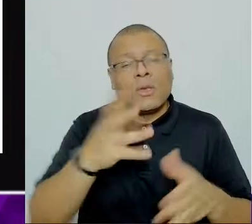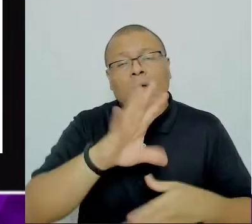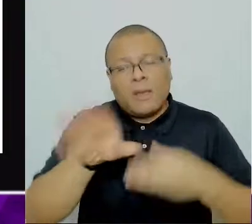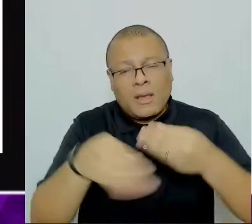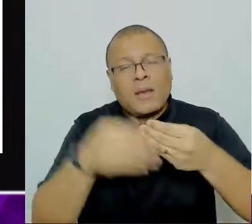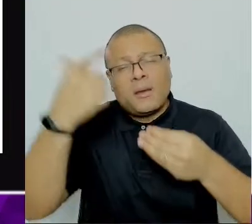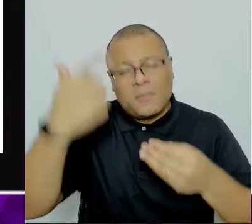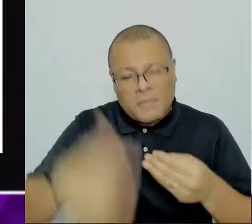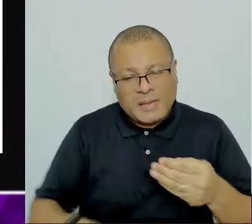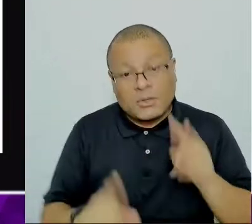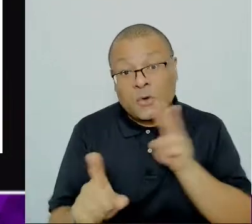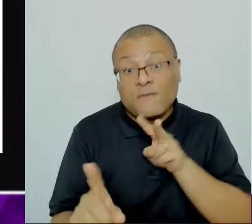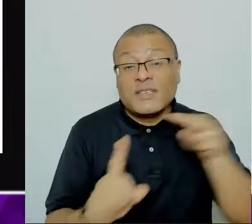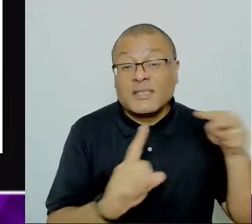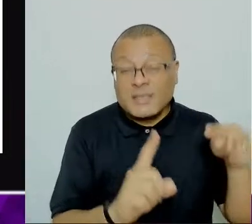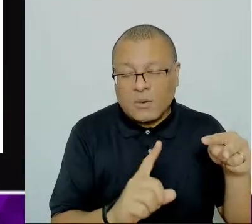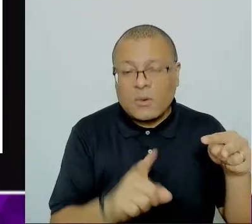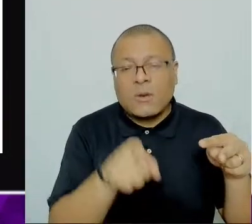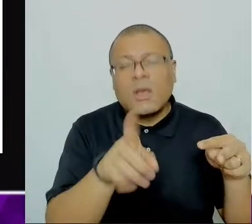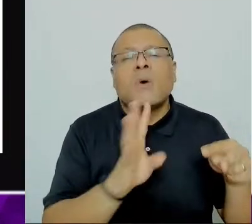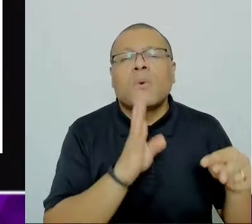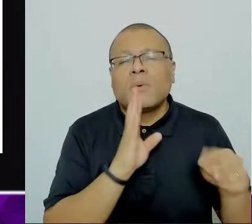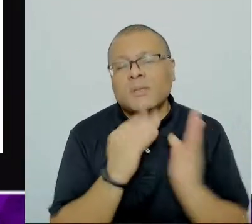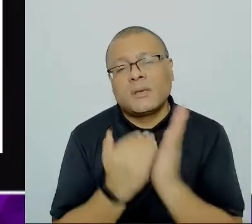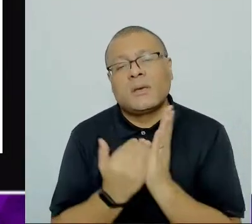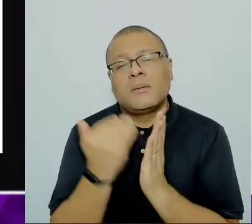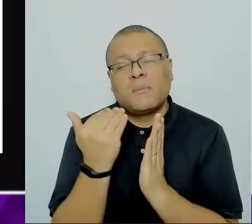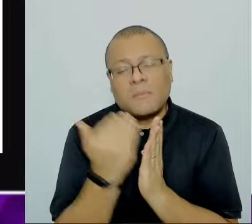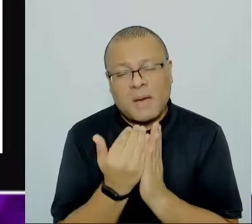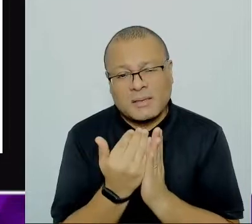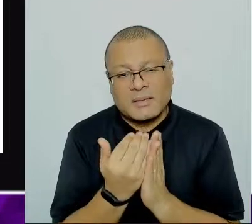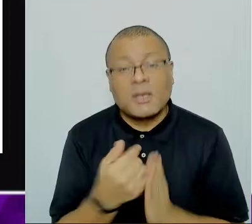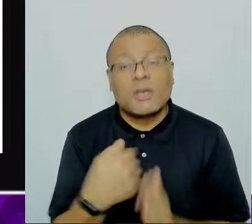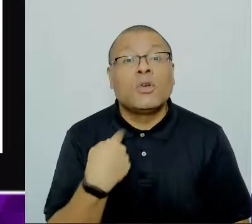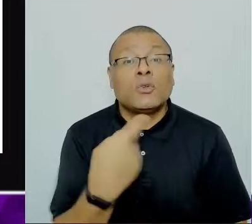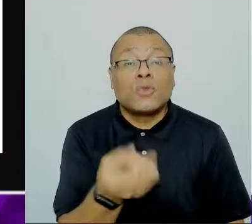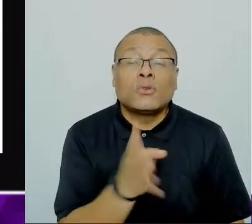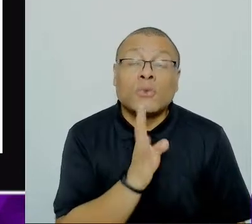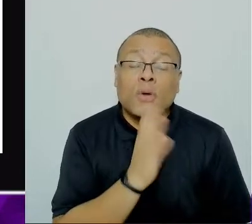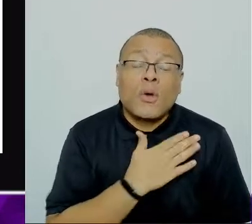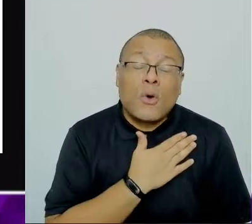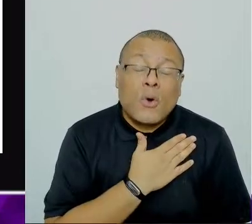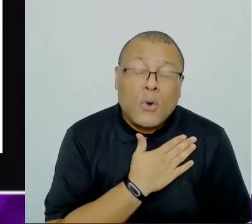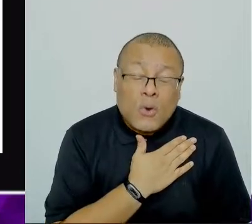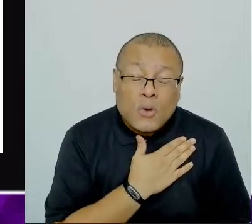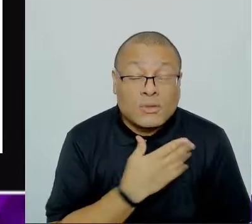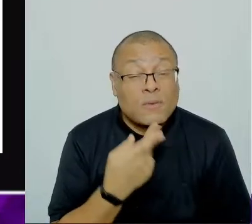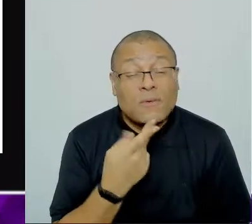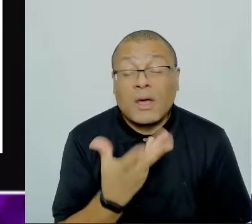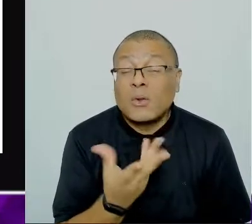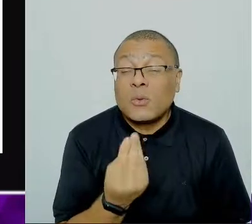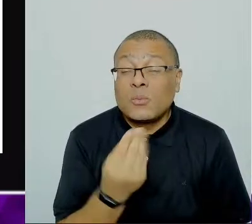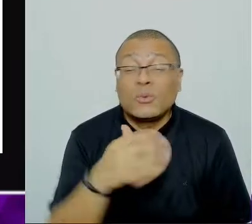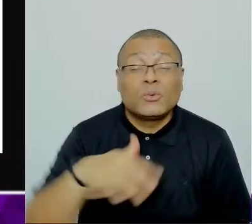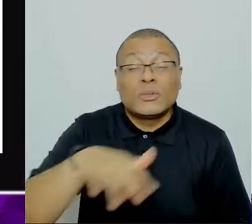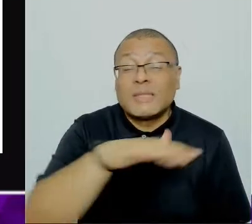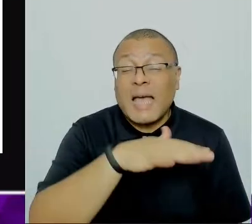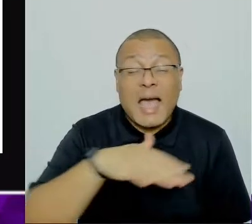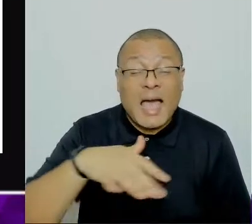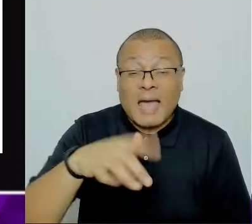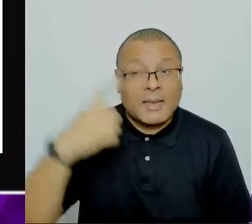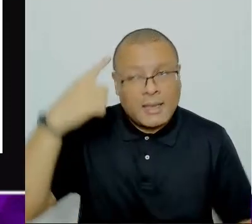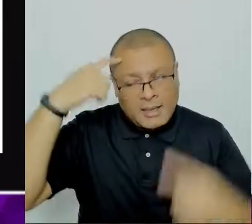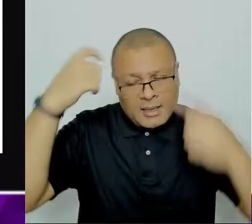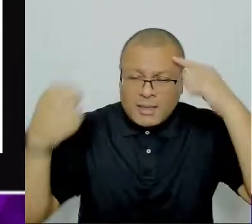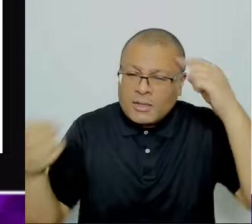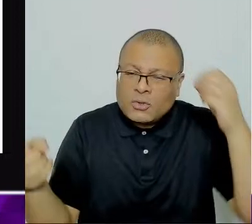é legal também, até para conhecer um pouquinho. A gente se conhecer, eu gosto muito, eu tenho falado muito aí no mercado que assim, a inovação não